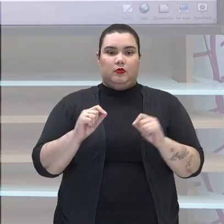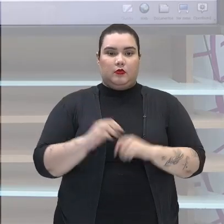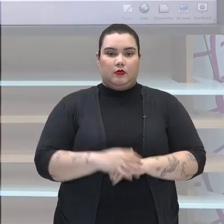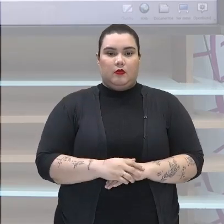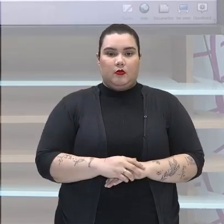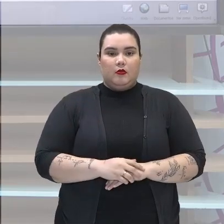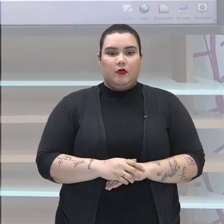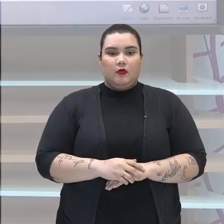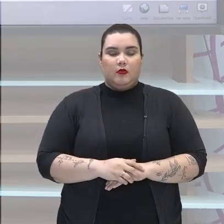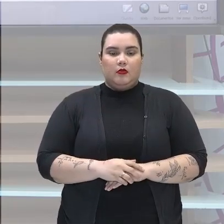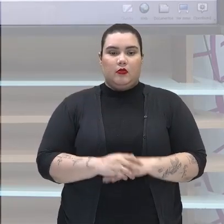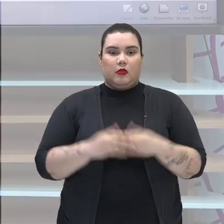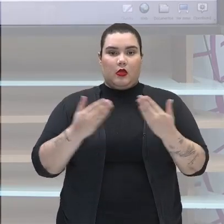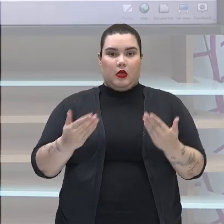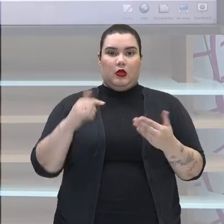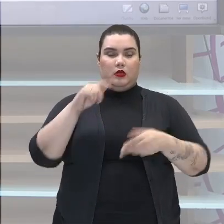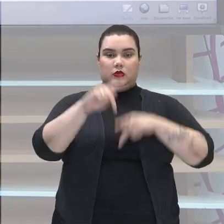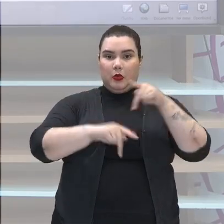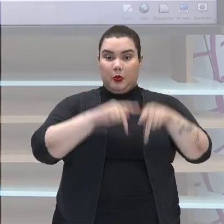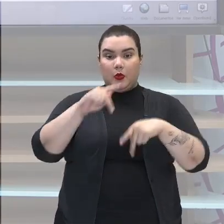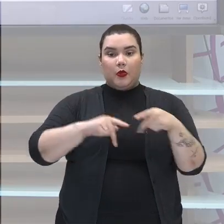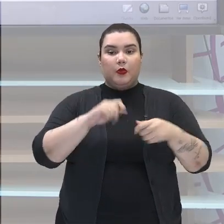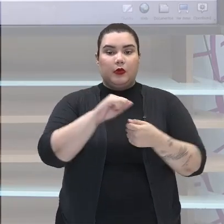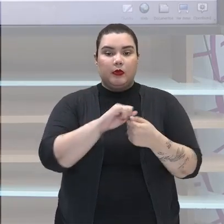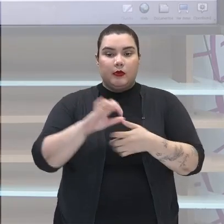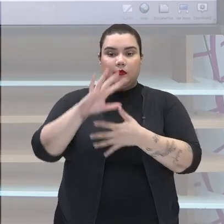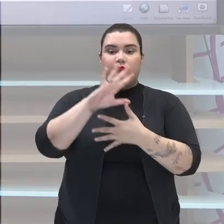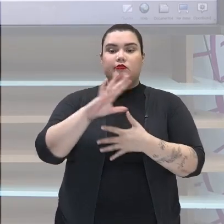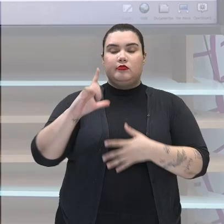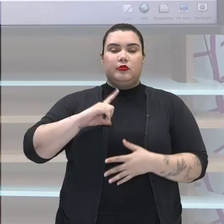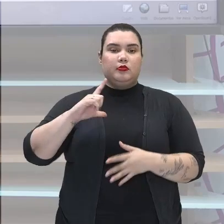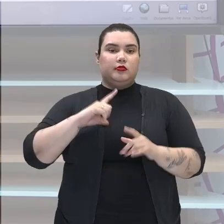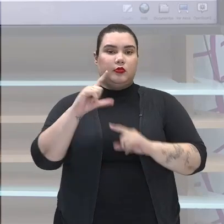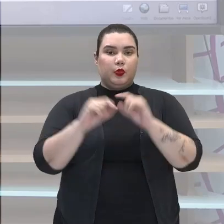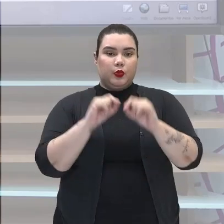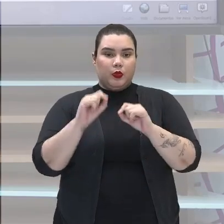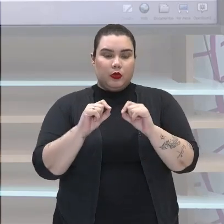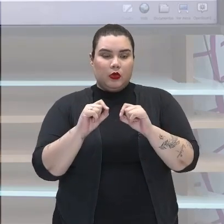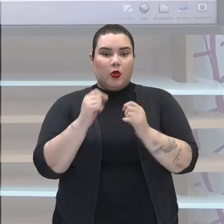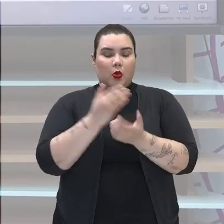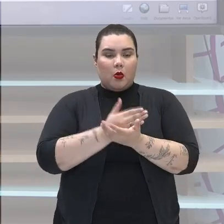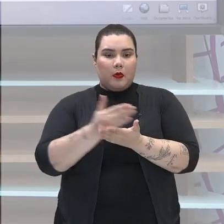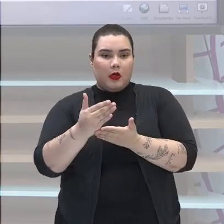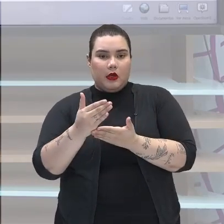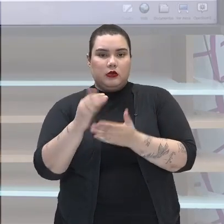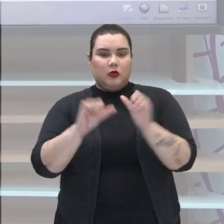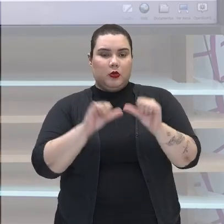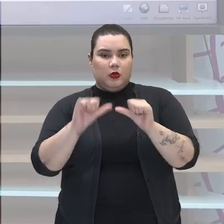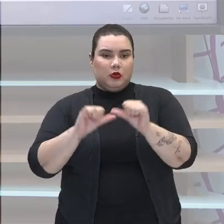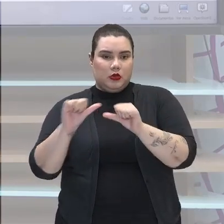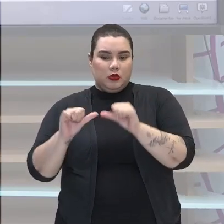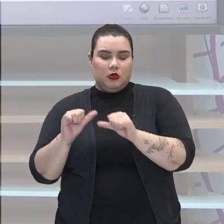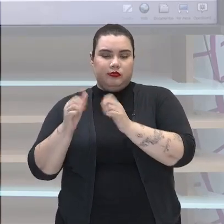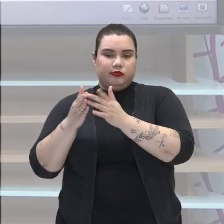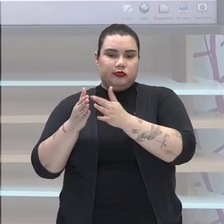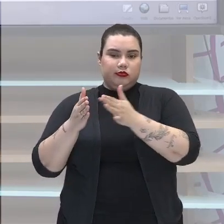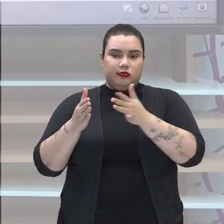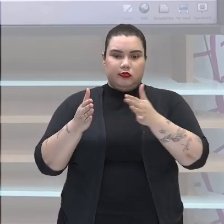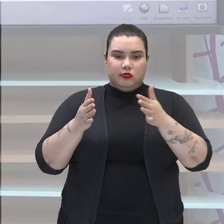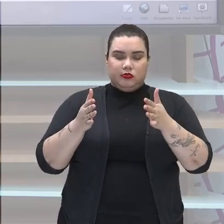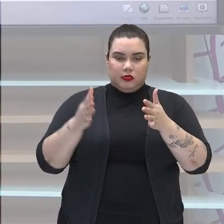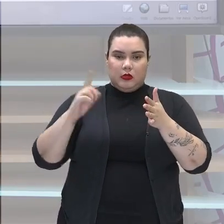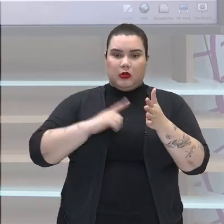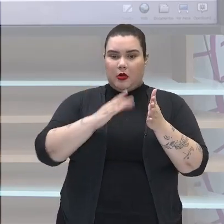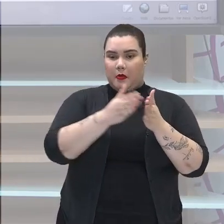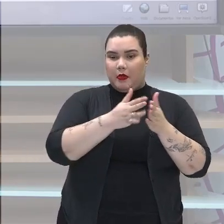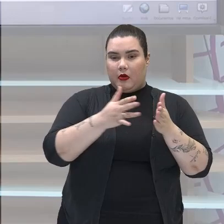ponto que essa nação americana torna-se, né, vai tornando-se, pelo percorrer dos anos